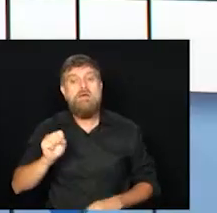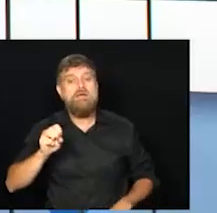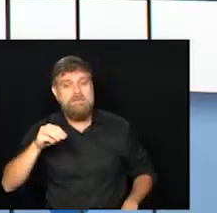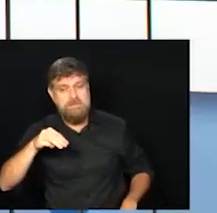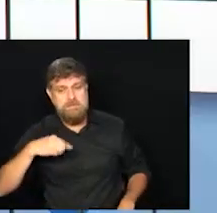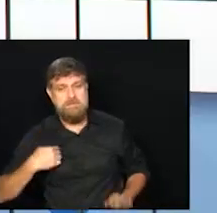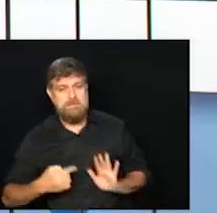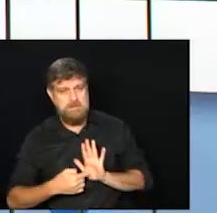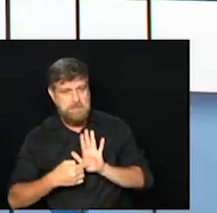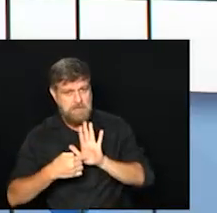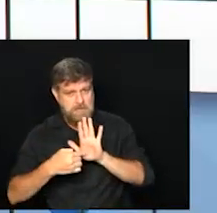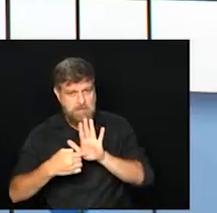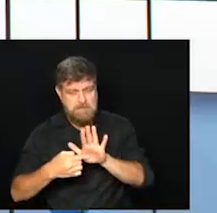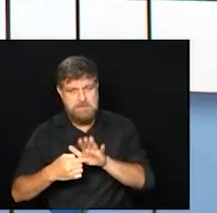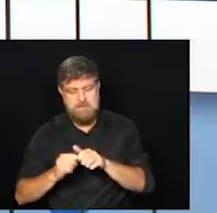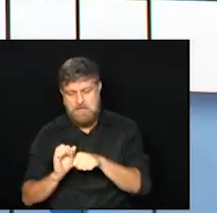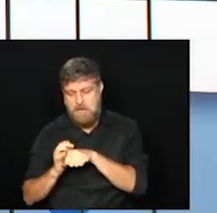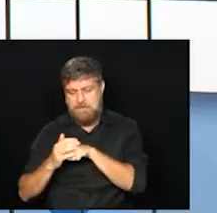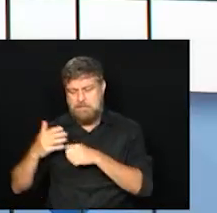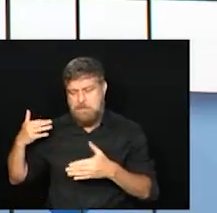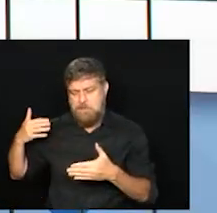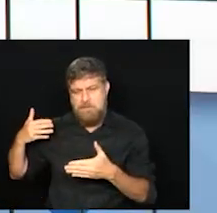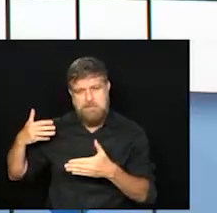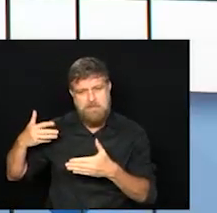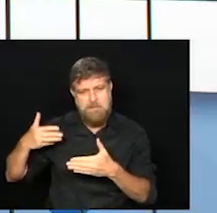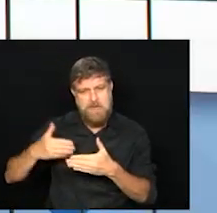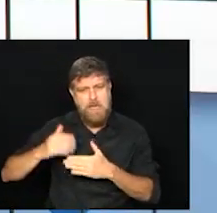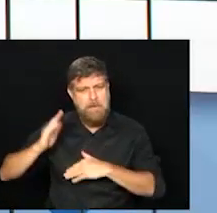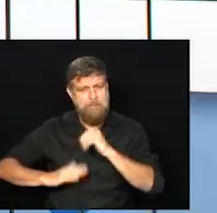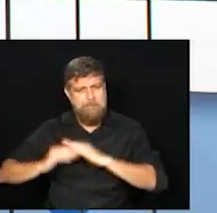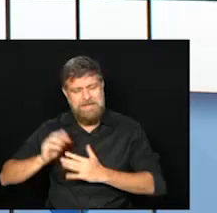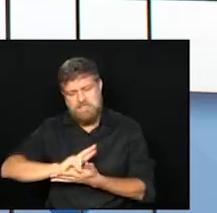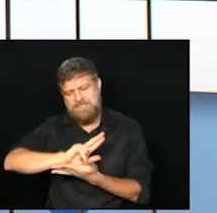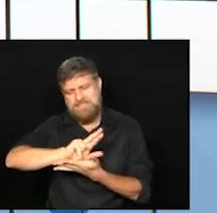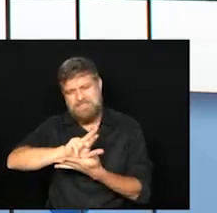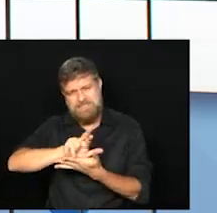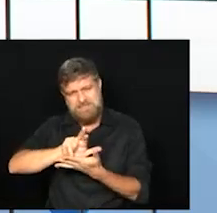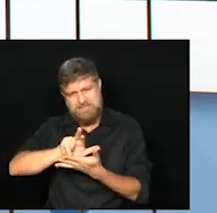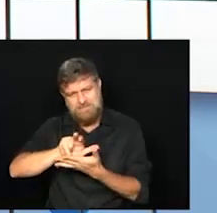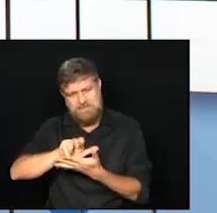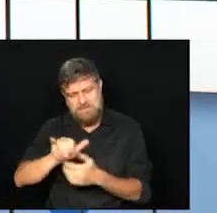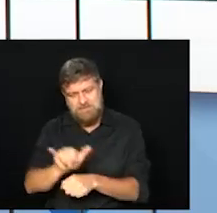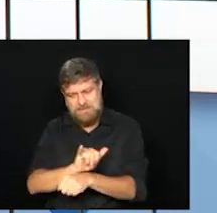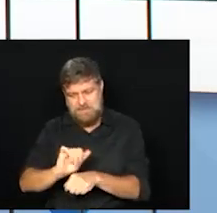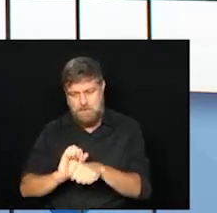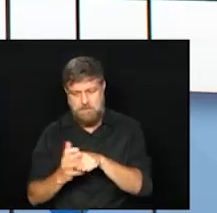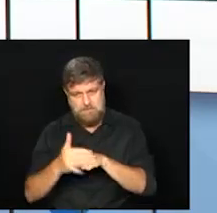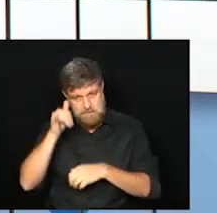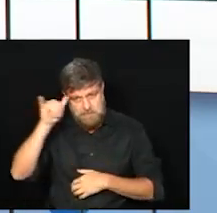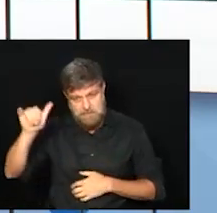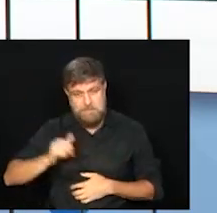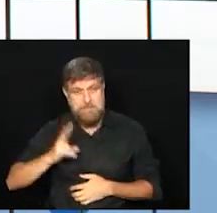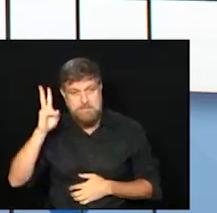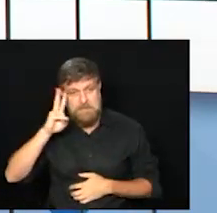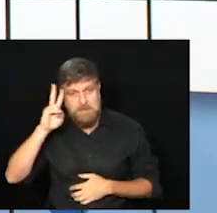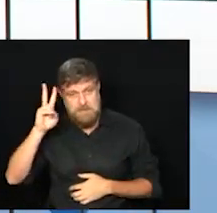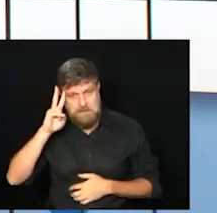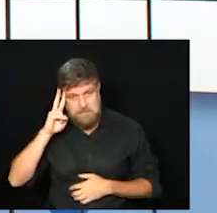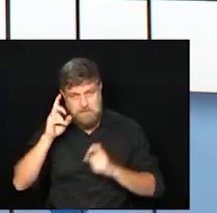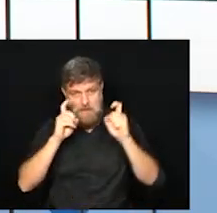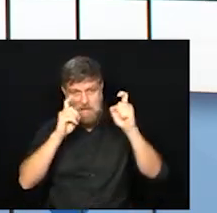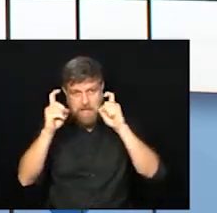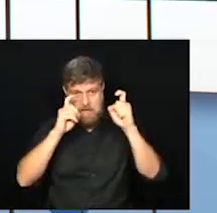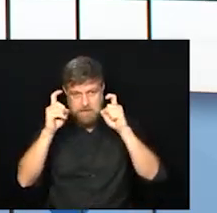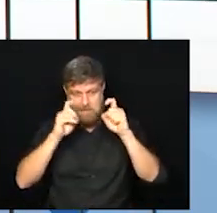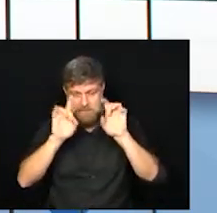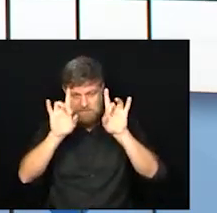apresentado desde o início da pandemia diversas iniciativas relacionadas à Covid-19. Lembrando que as reuniões extraordinárias em